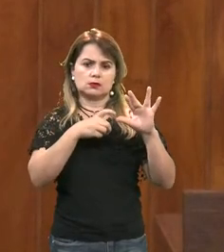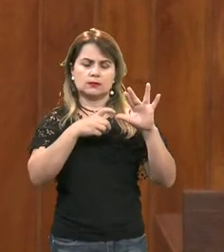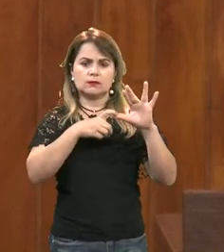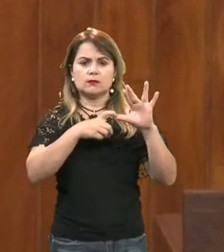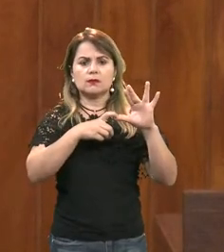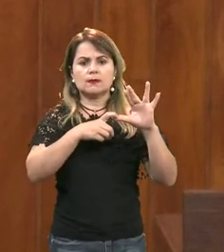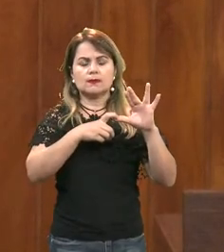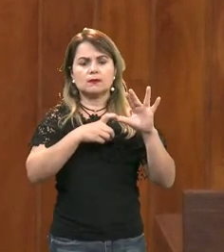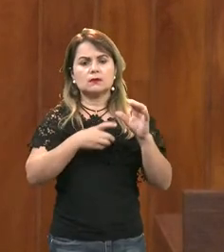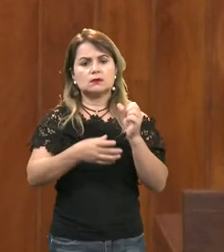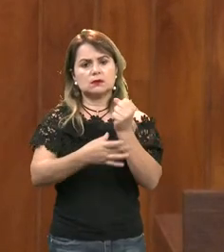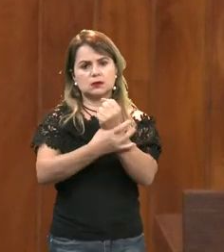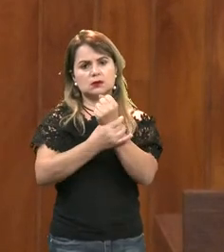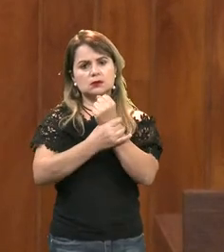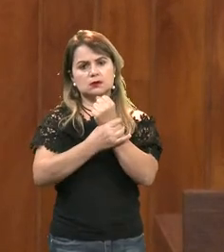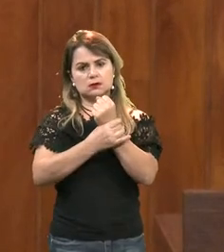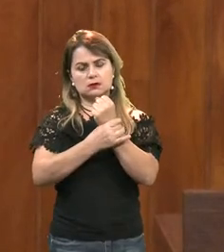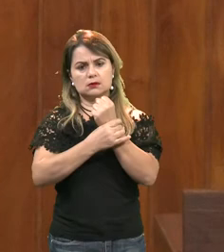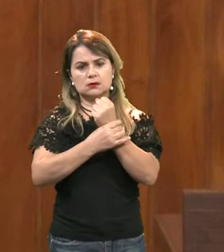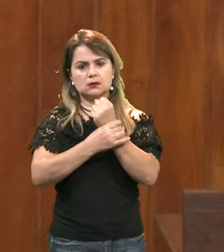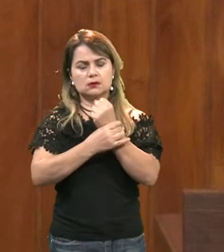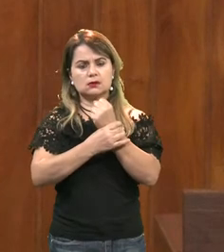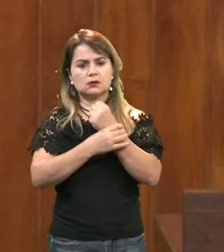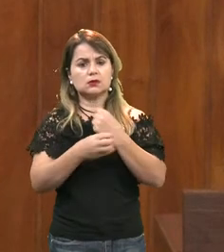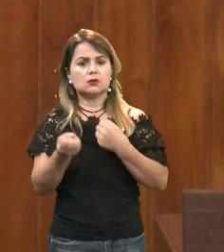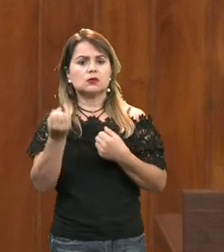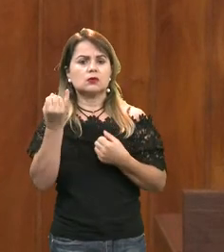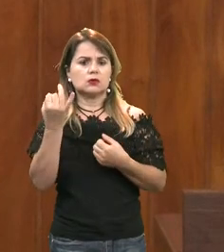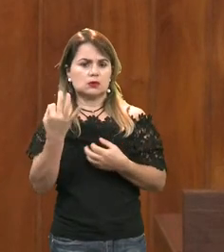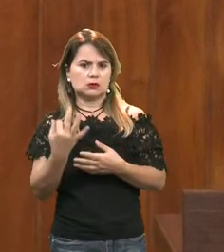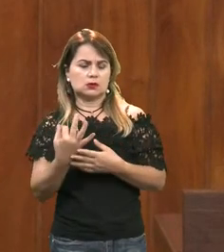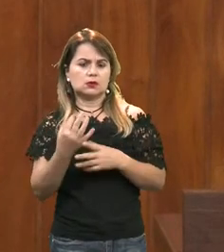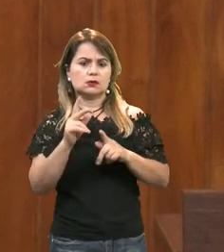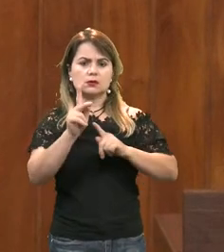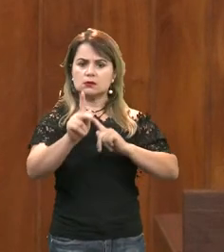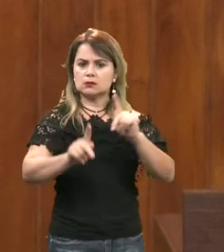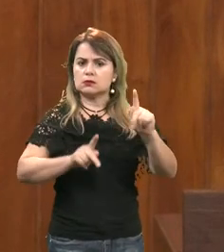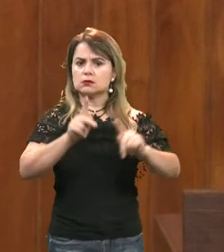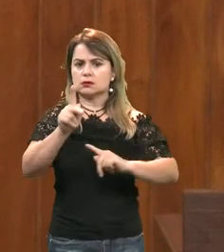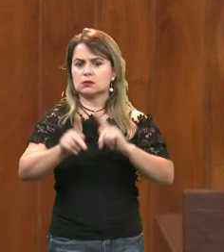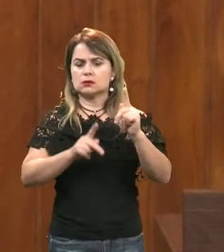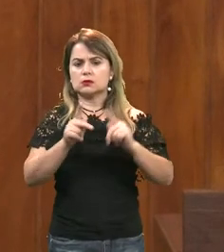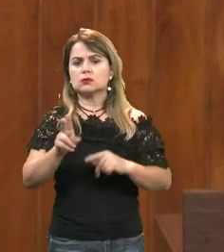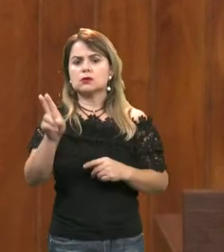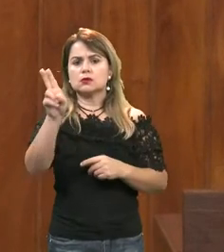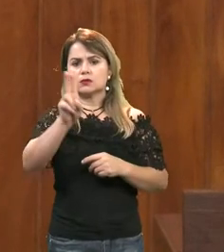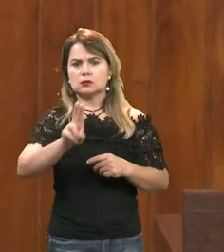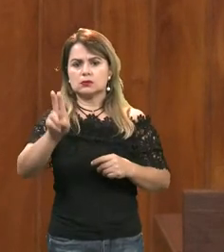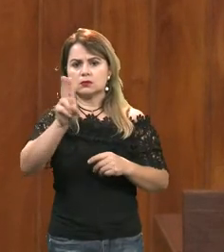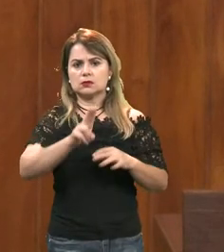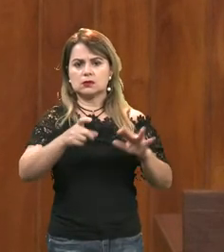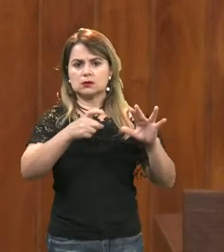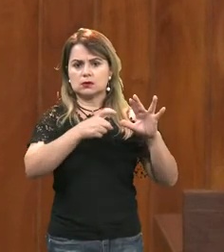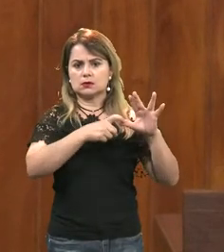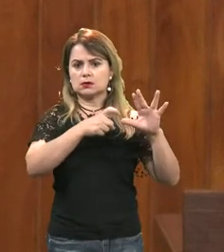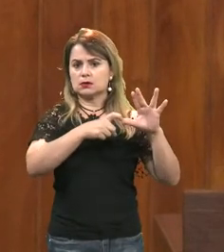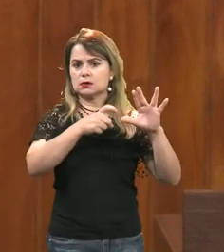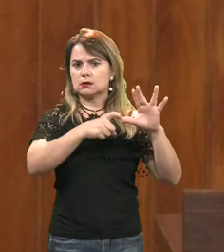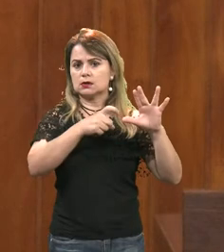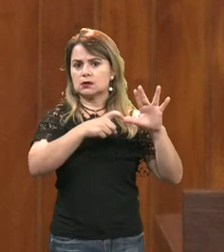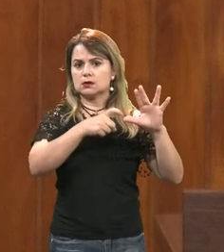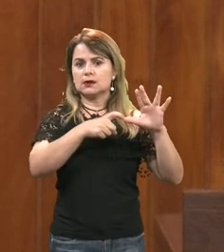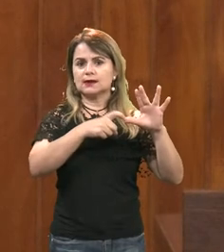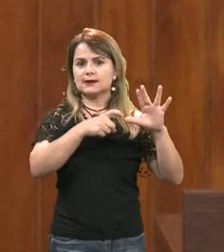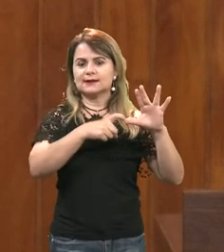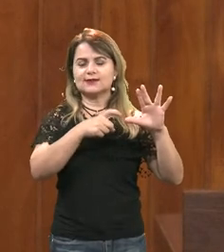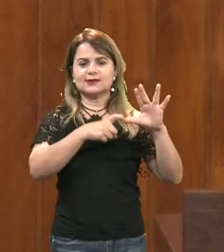Garantir, periodicamente, a contagem oficial da população em uso de cannabis medicinal.